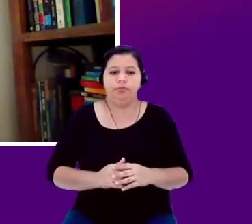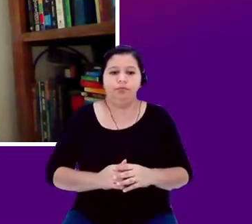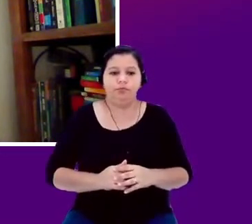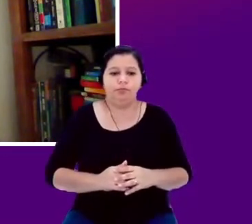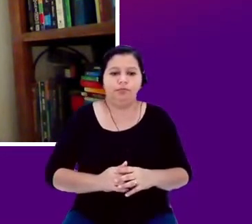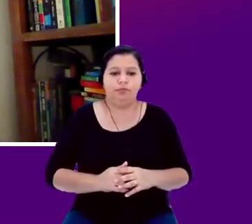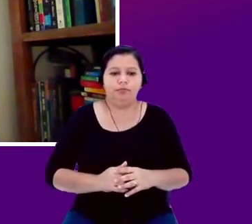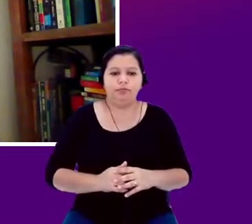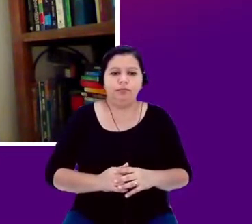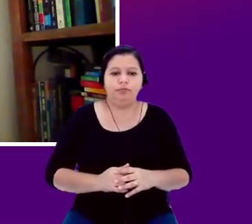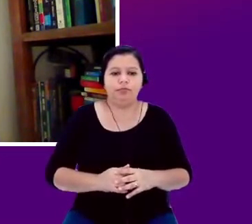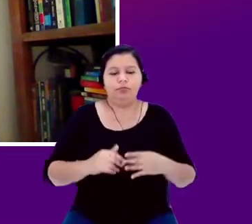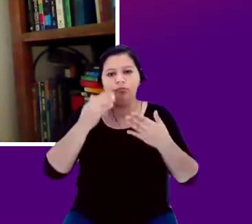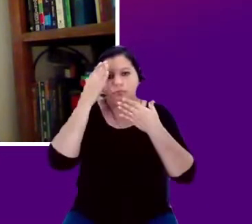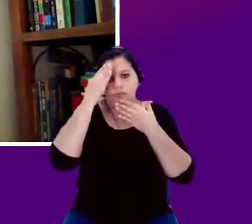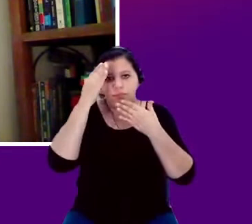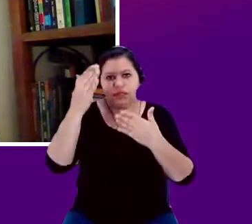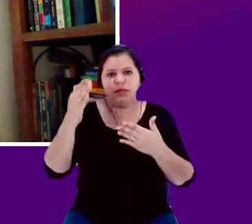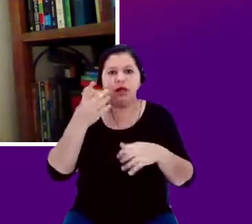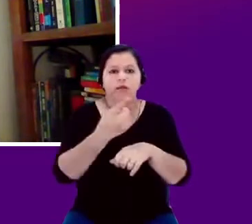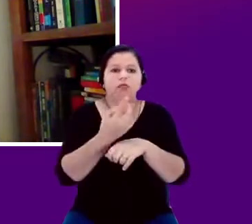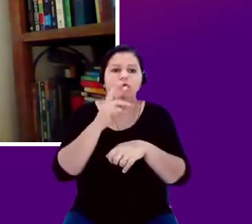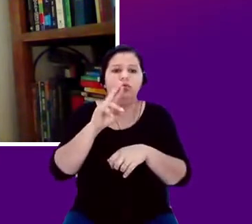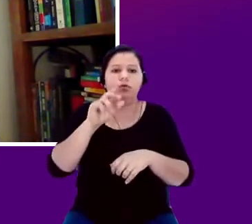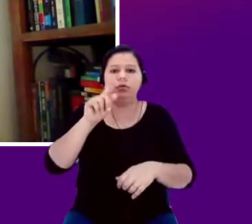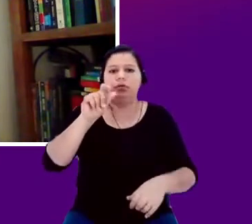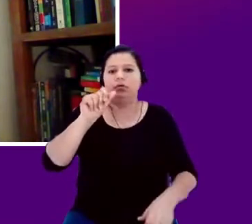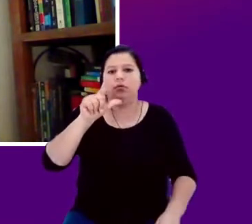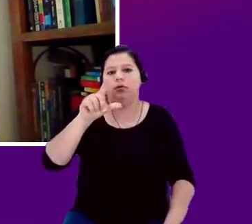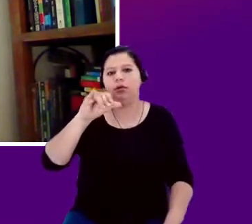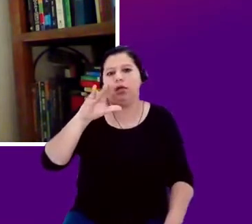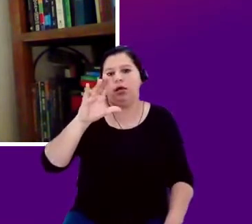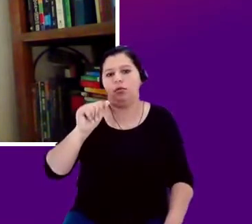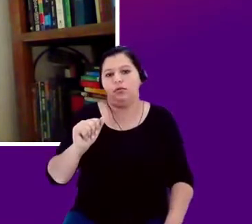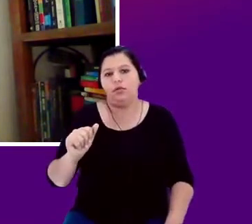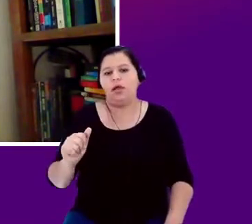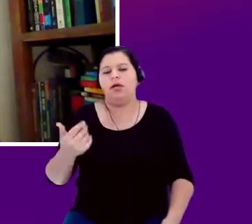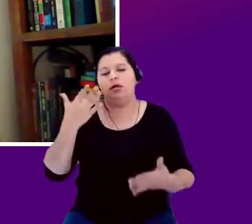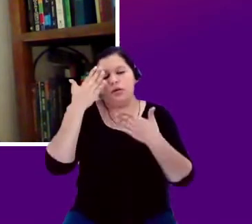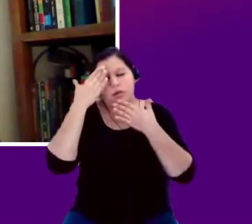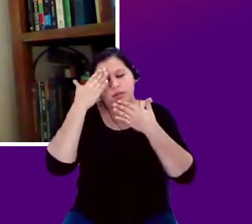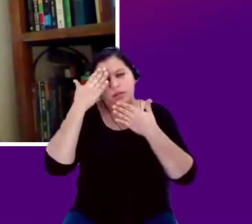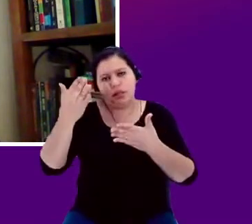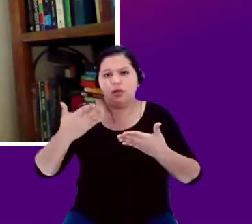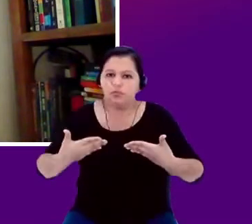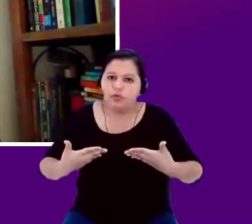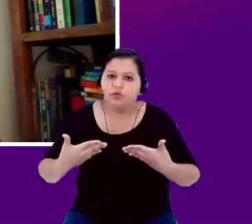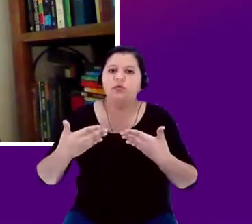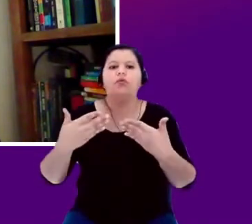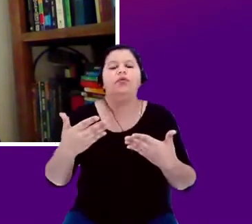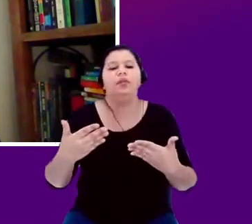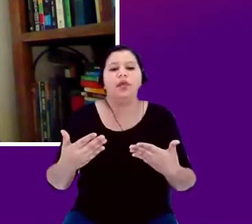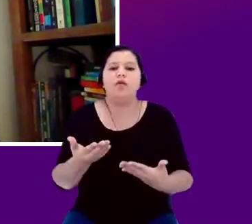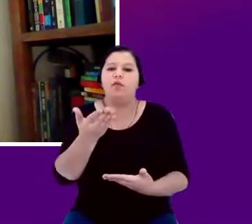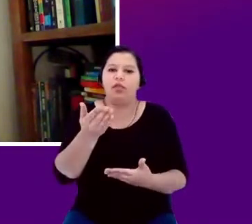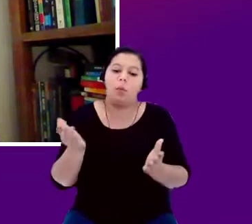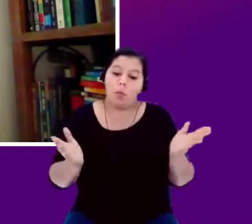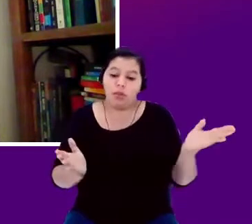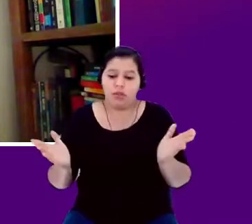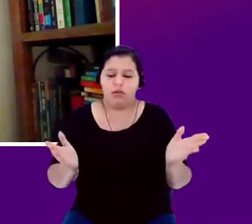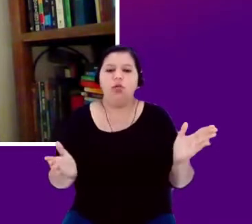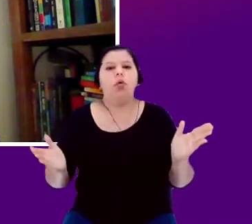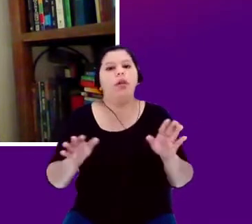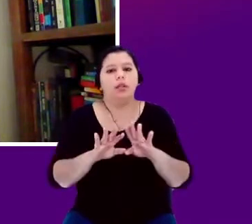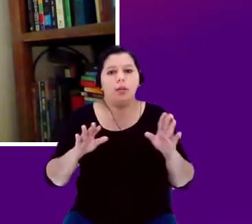Tá, joia. Muito obrigada, doutora Glaucia. Aproveito para agradecer aos organizadores pelo convite, aí na sua pessoa, como moderadora da mesa.